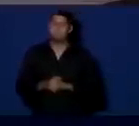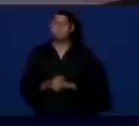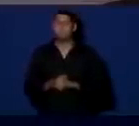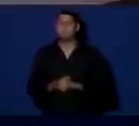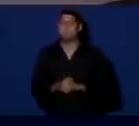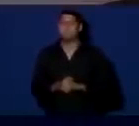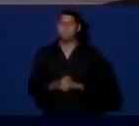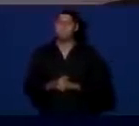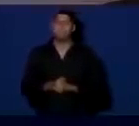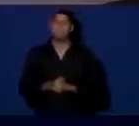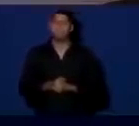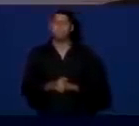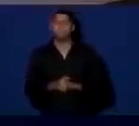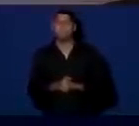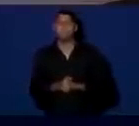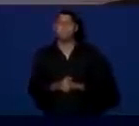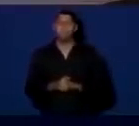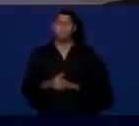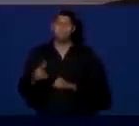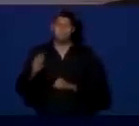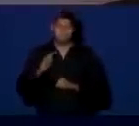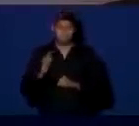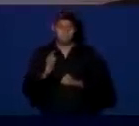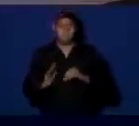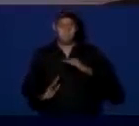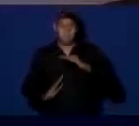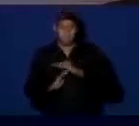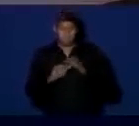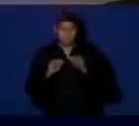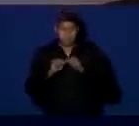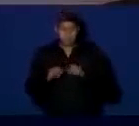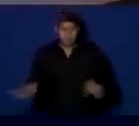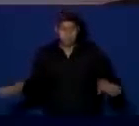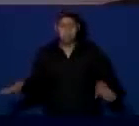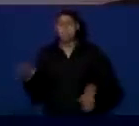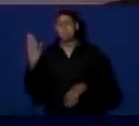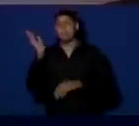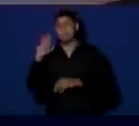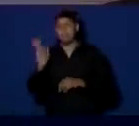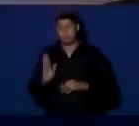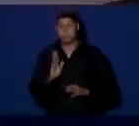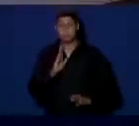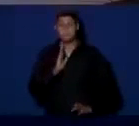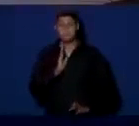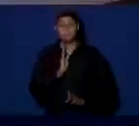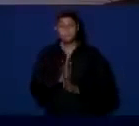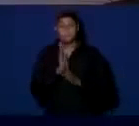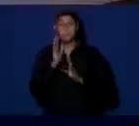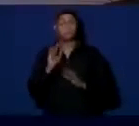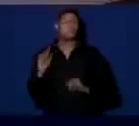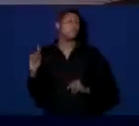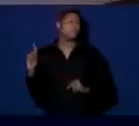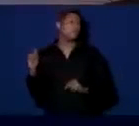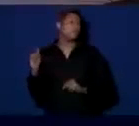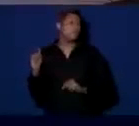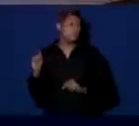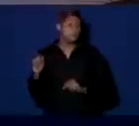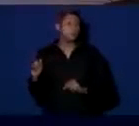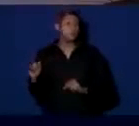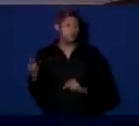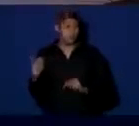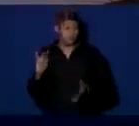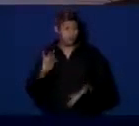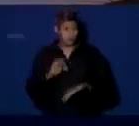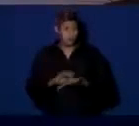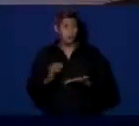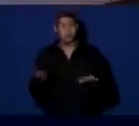Assim, desde que existe o teto de gastos, né, o Brasil descobriu que o juro real